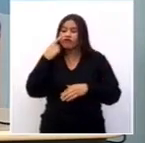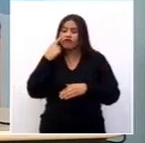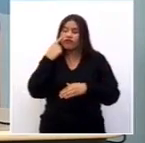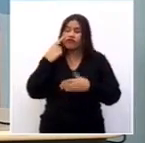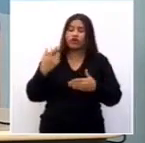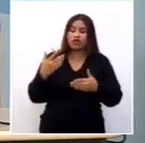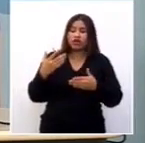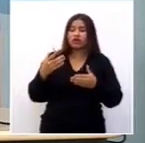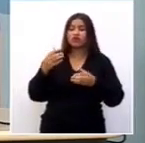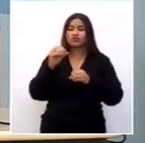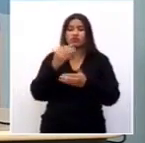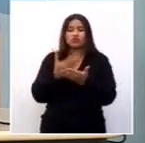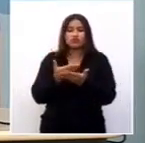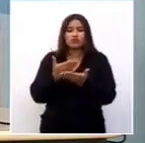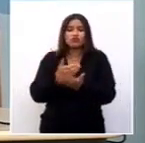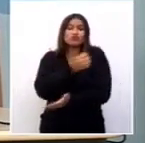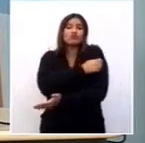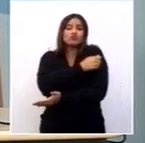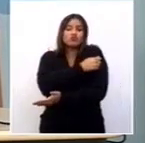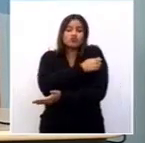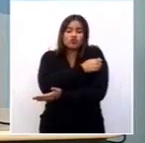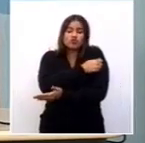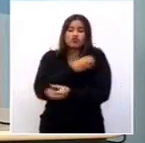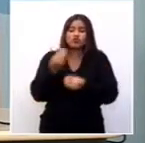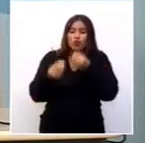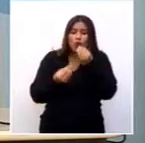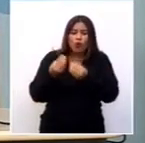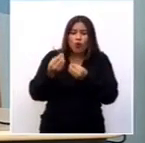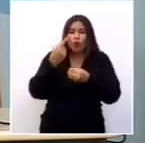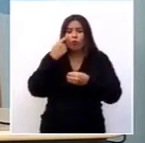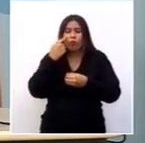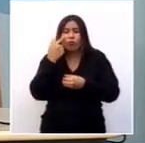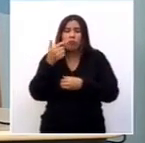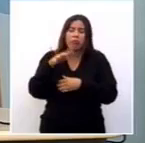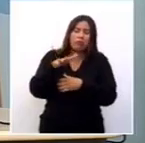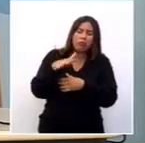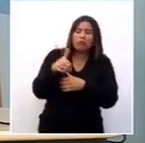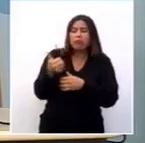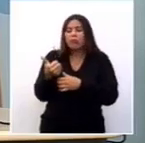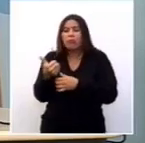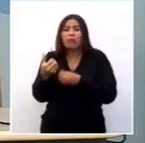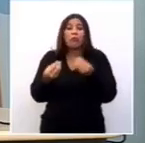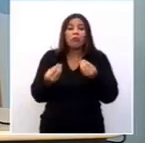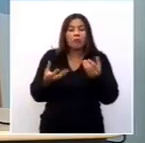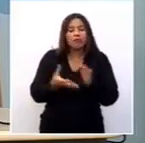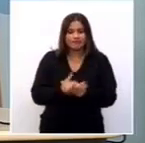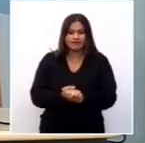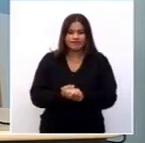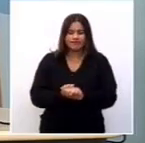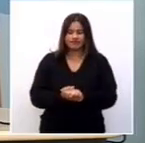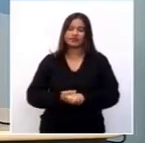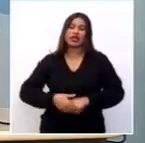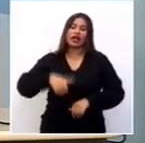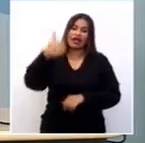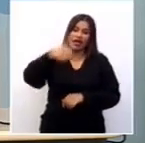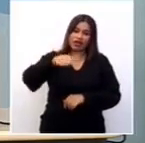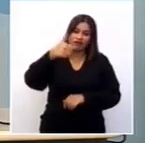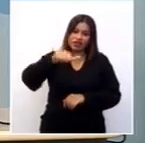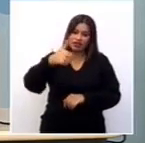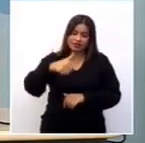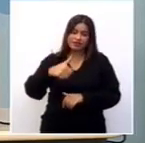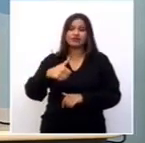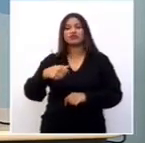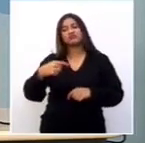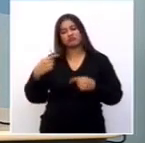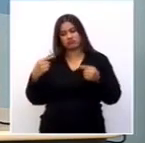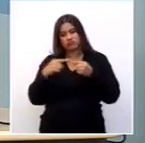de ensino-aprendizagem. A prática da avaliação, ela faz parte do trabalho docente, é